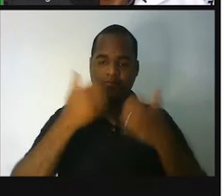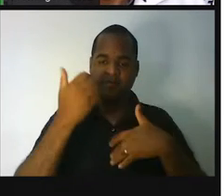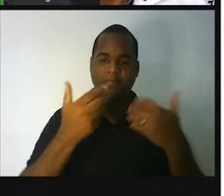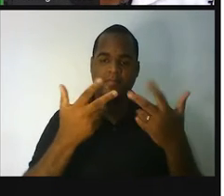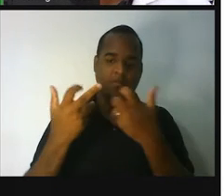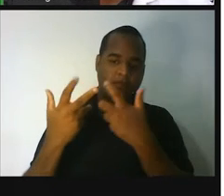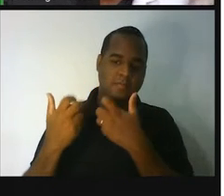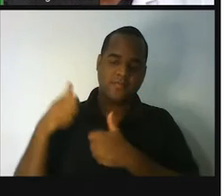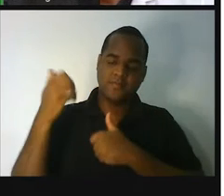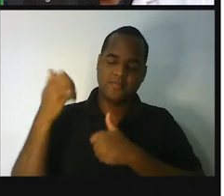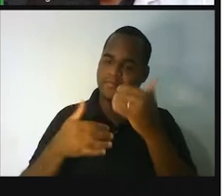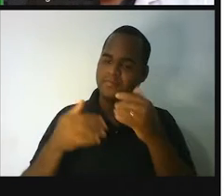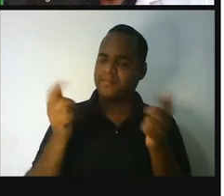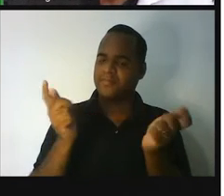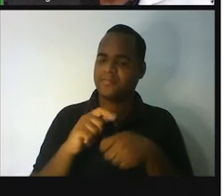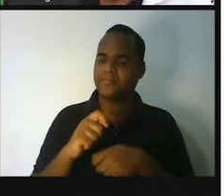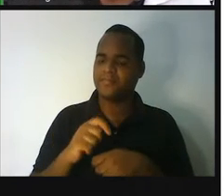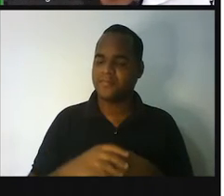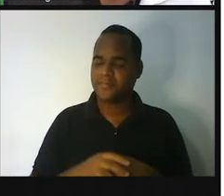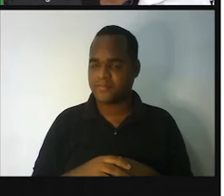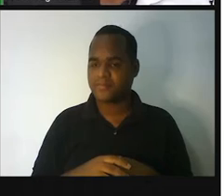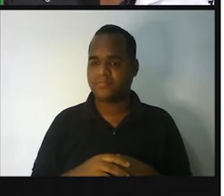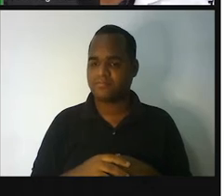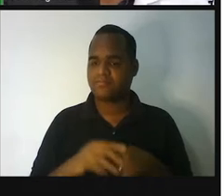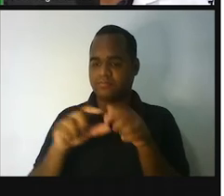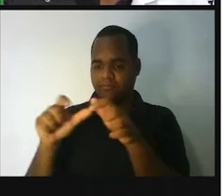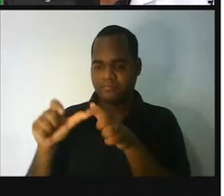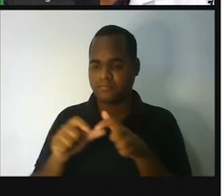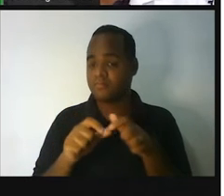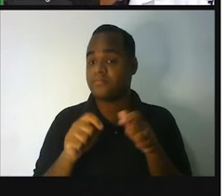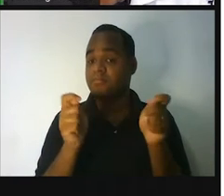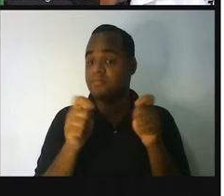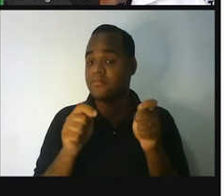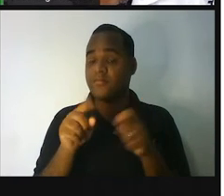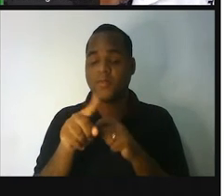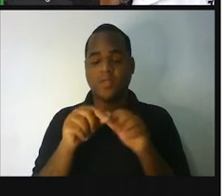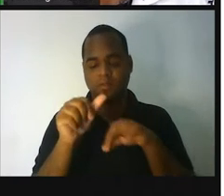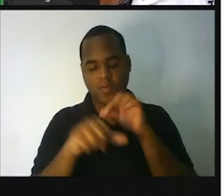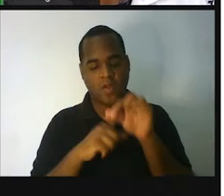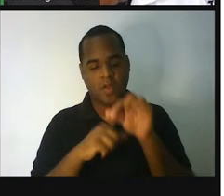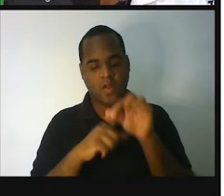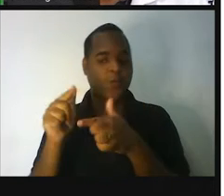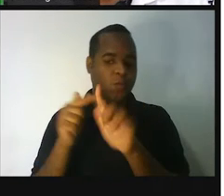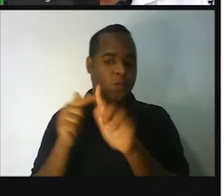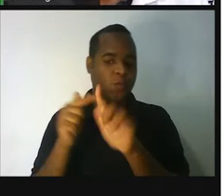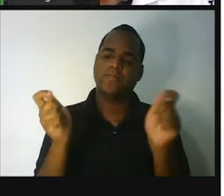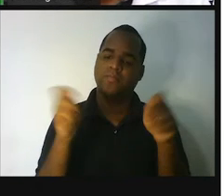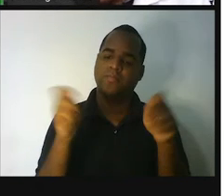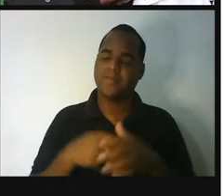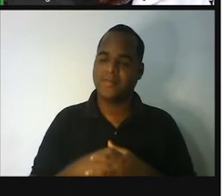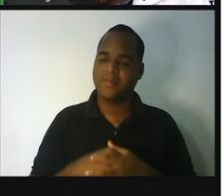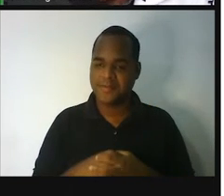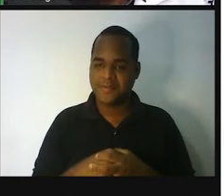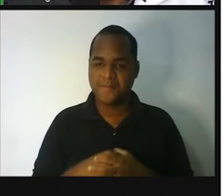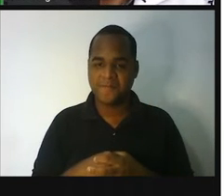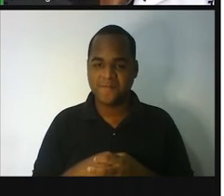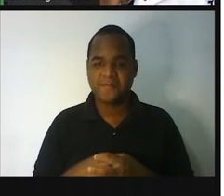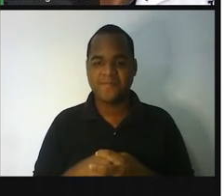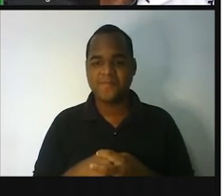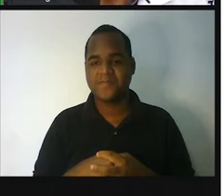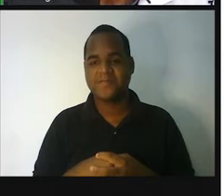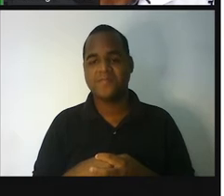você perceba que qualquer um unidade de medida pode ser transformado em outra você só não entendi